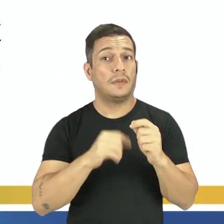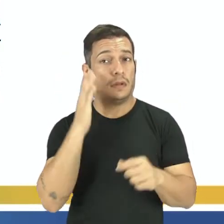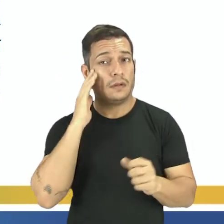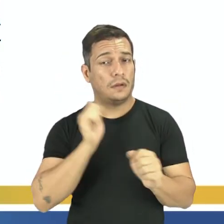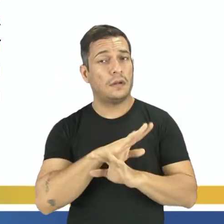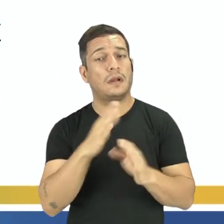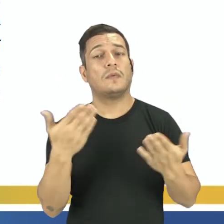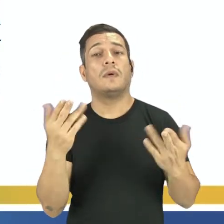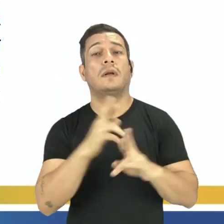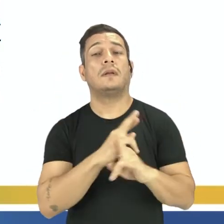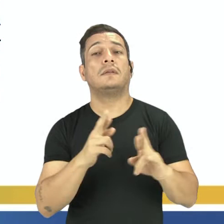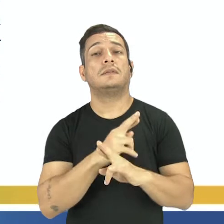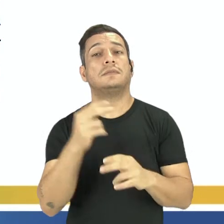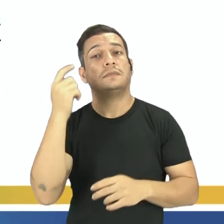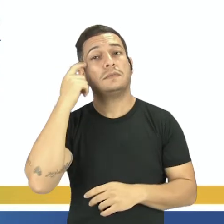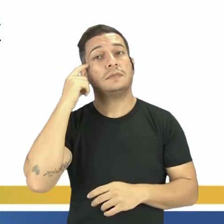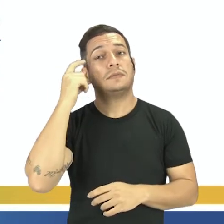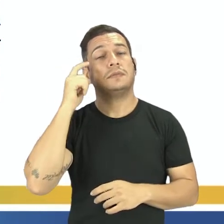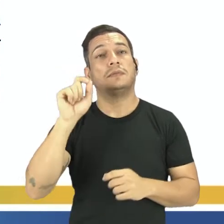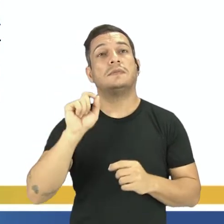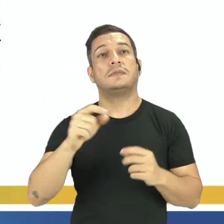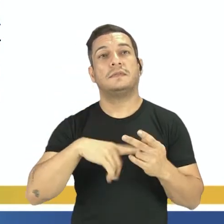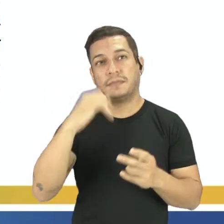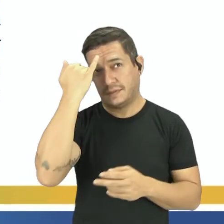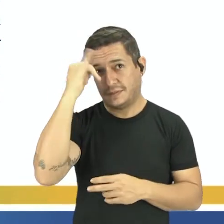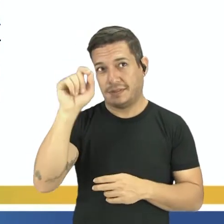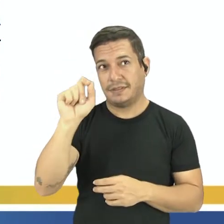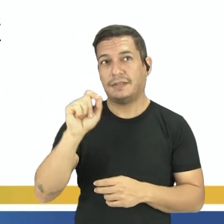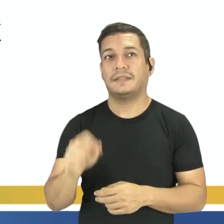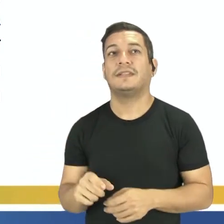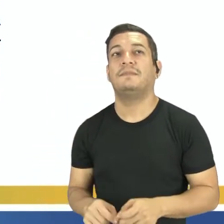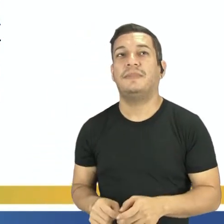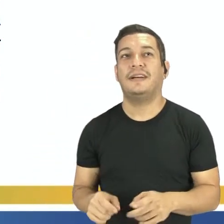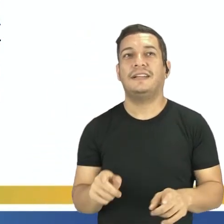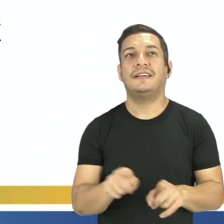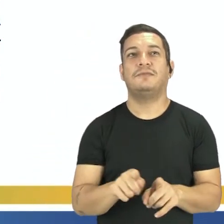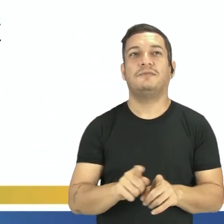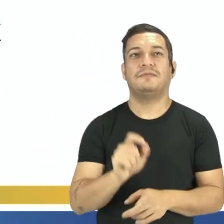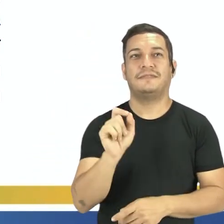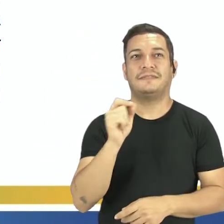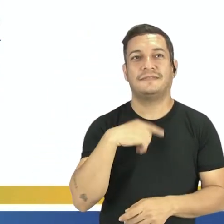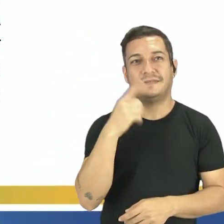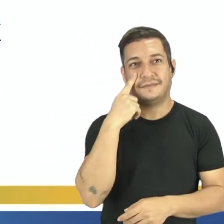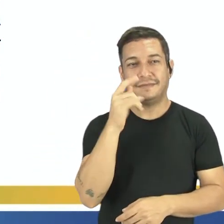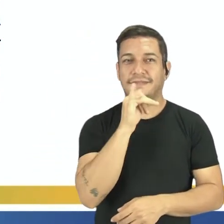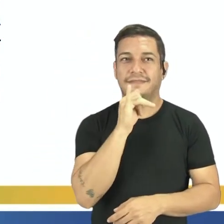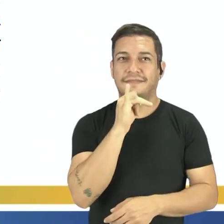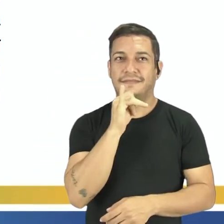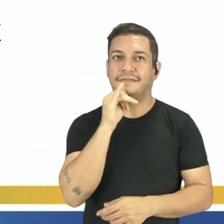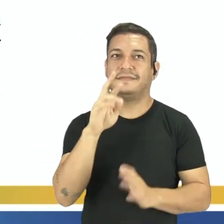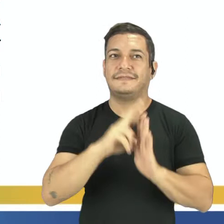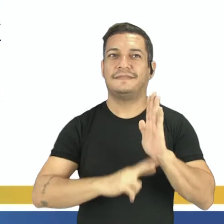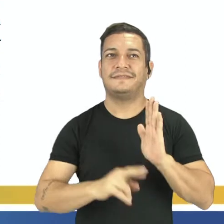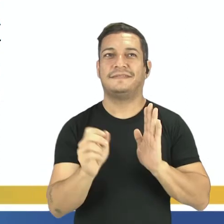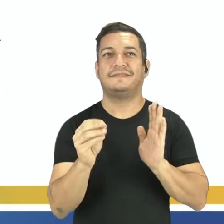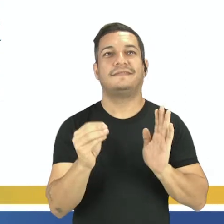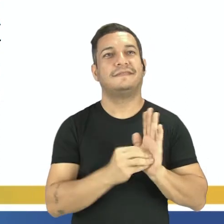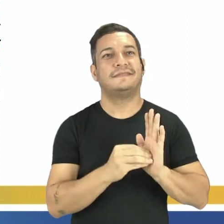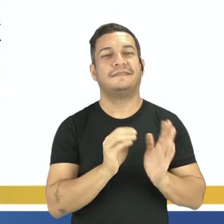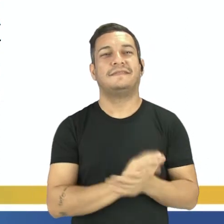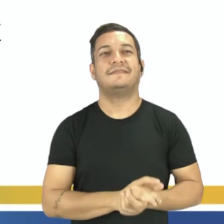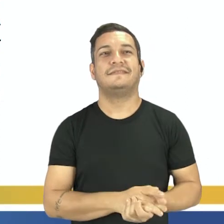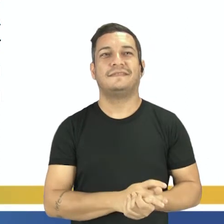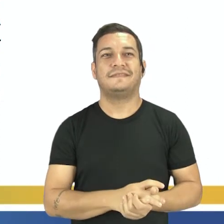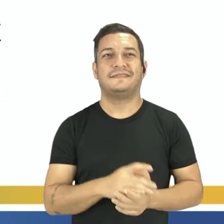entender qual é a relação daquele pensador para a sua ideia e para contribuir nisso, tá? Olha só esse exemplo que alguém colocou na redação, o participante colocou